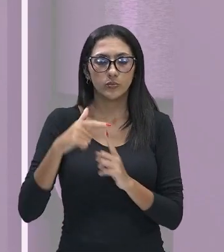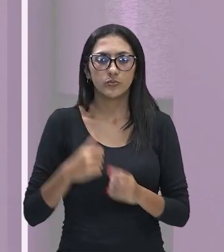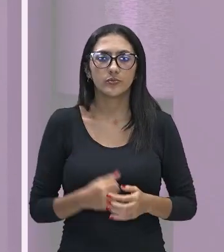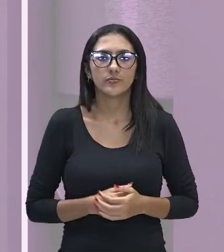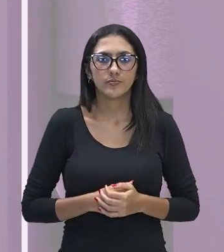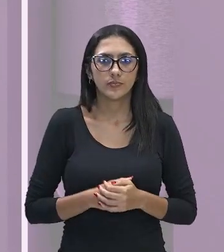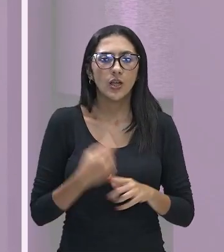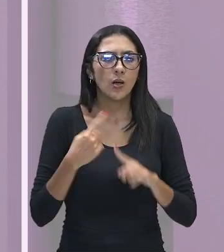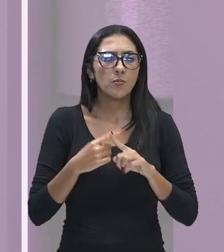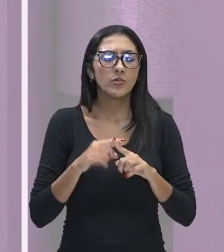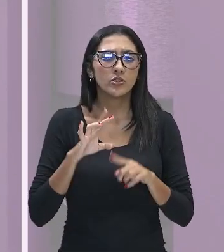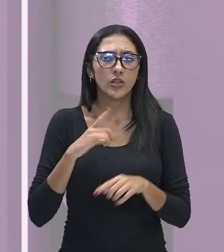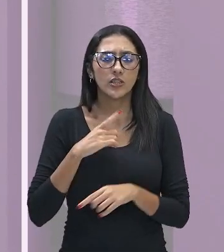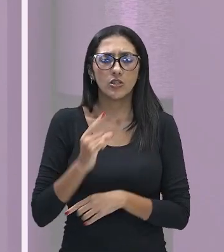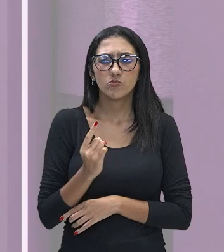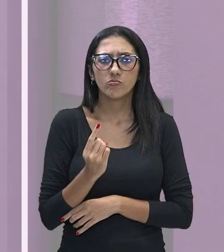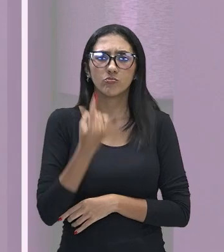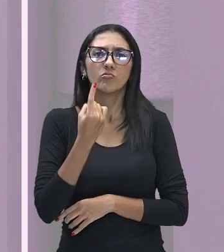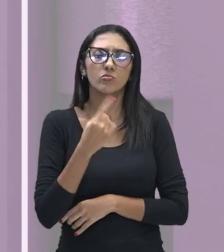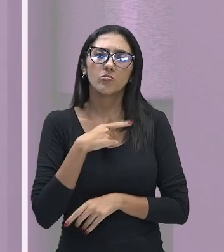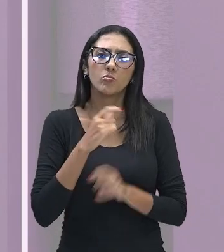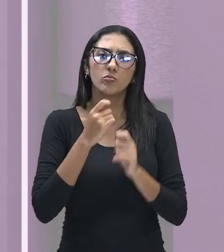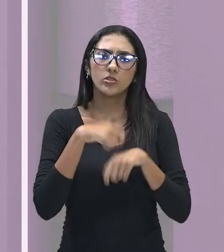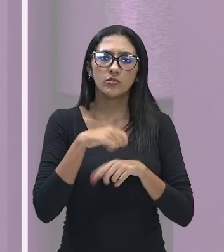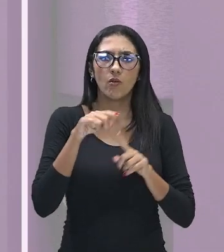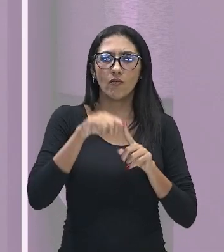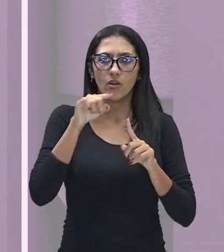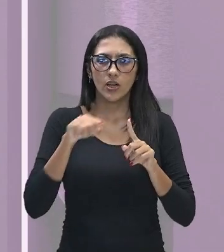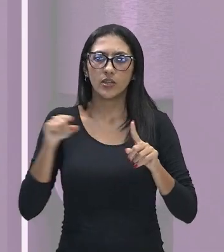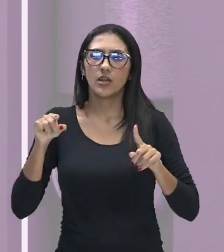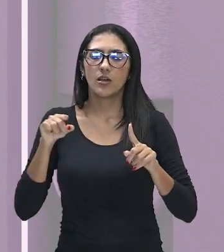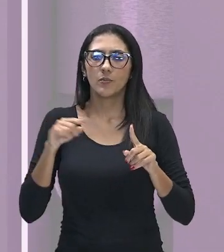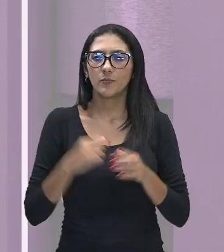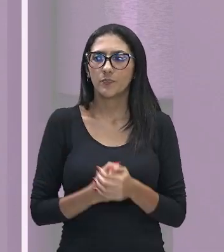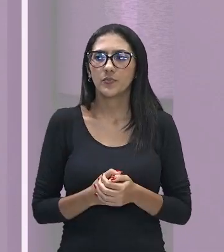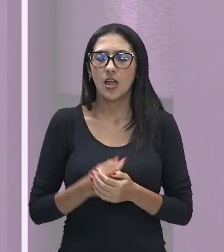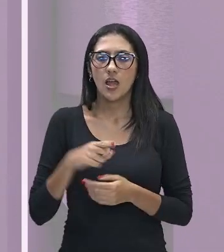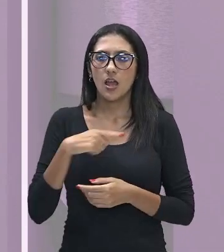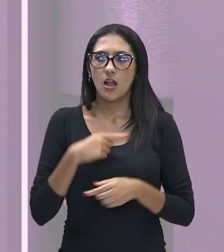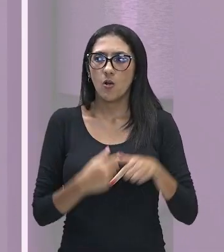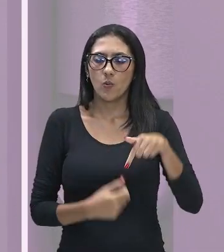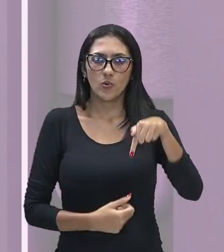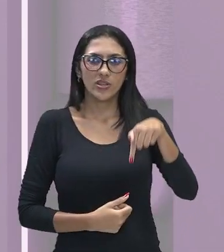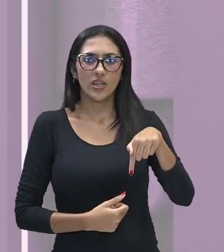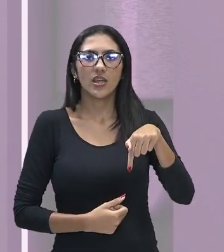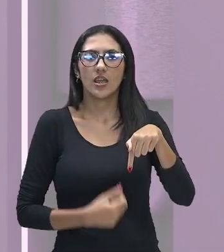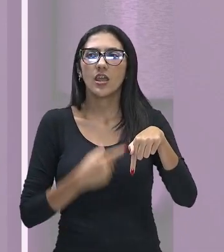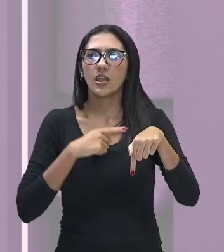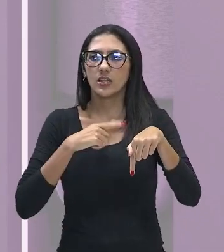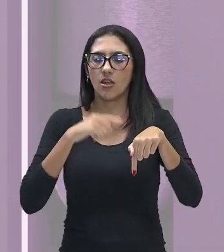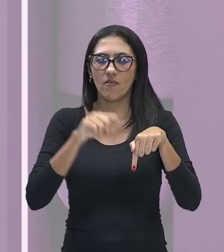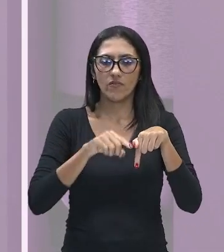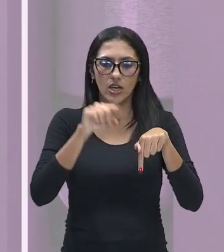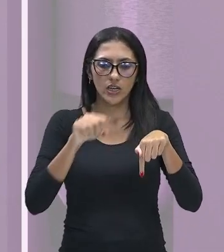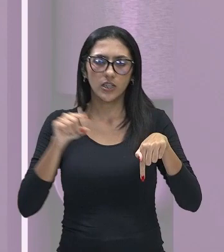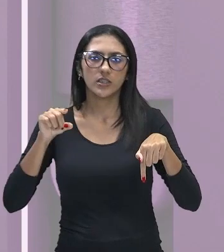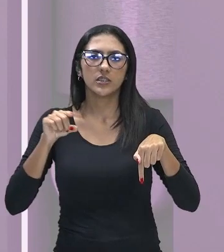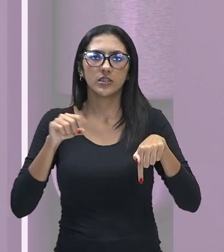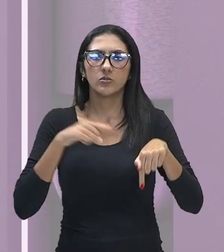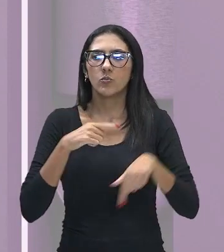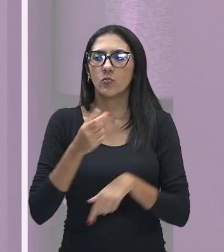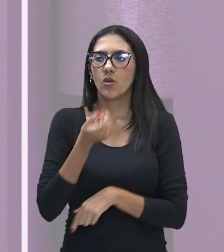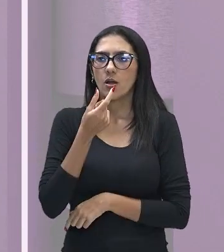apenas uma variável, que no caso é quem? É o Q, que vai ser a quantidade ali de medicação, né, do remédio que vai